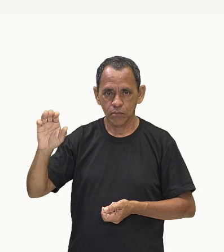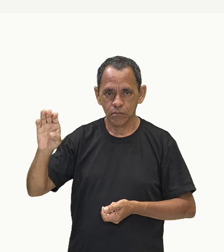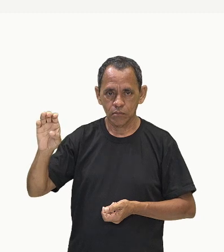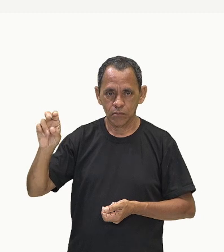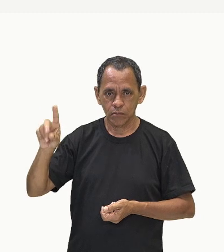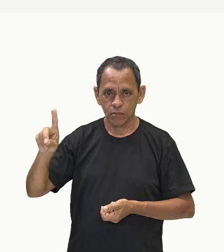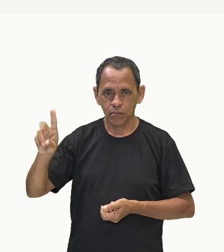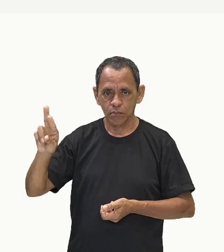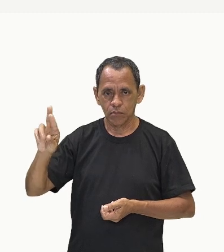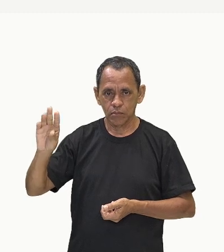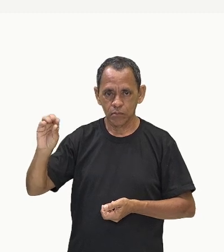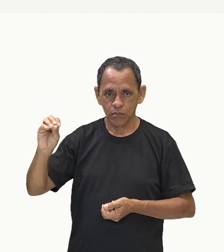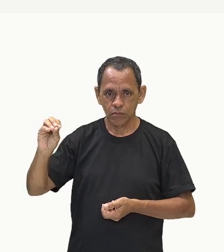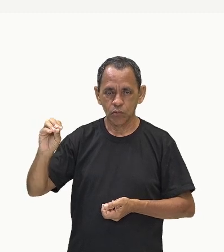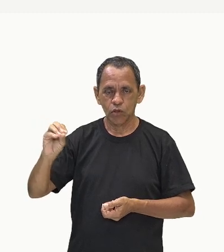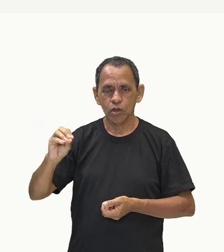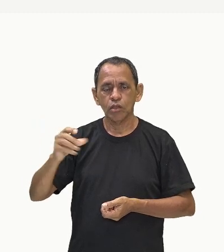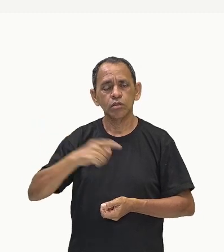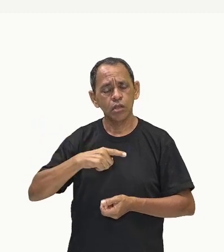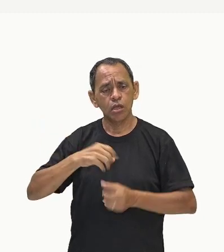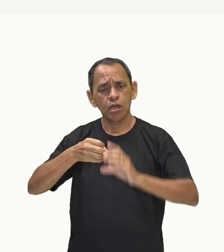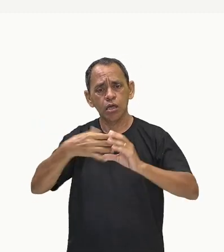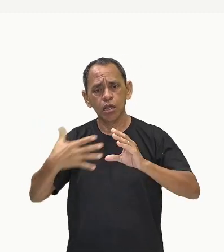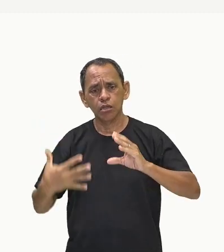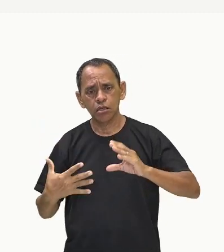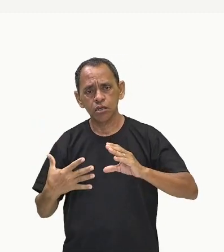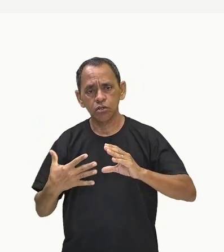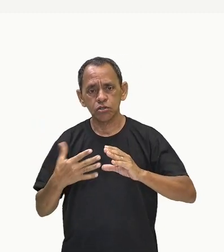possui as seguintes características.